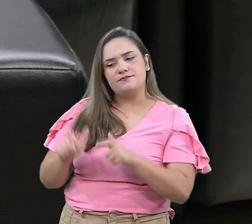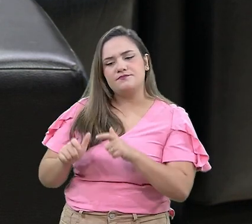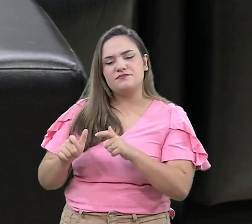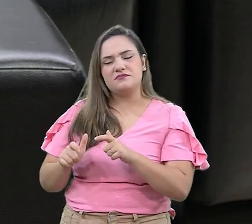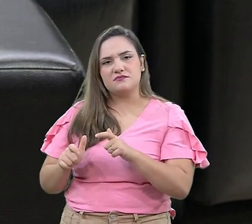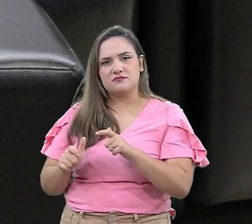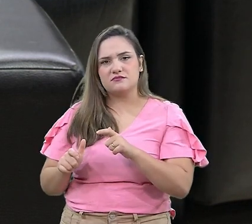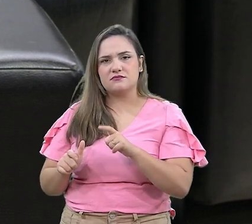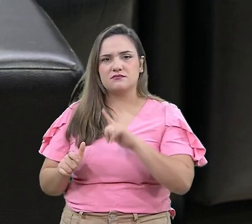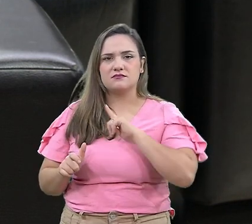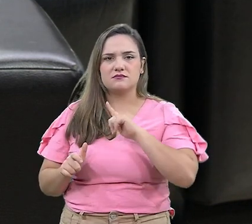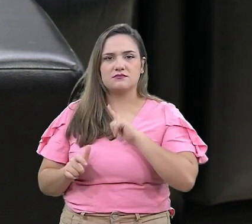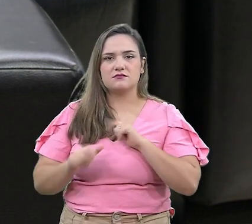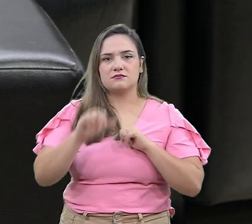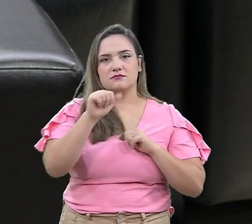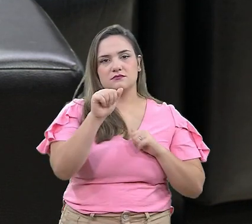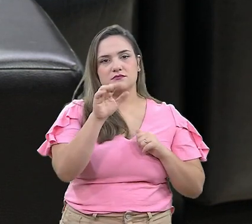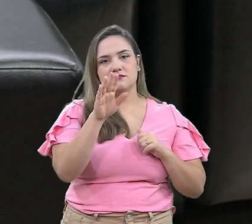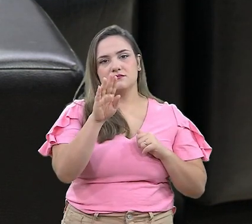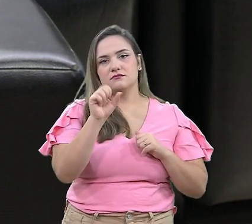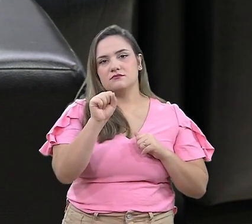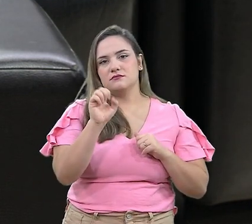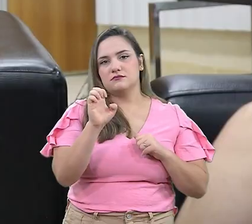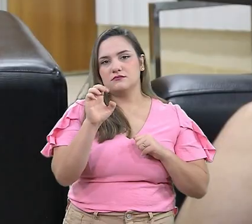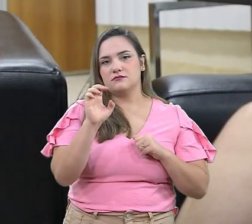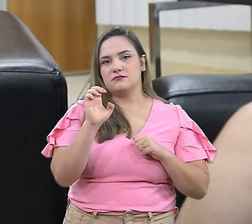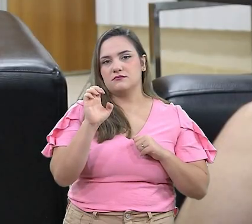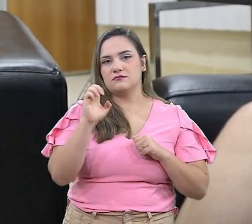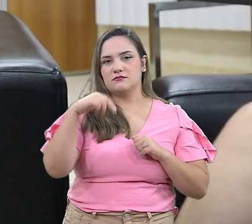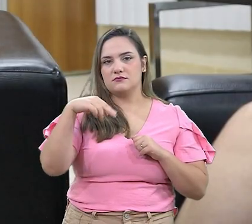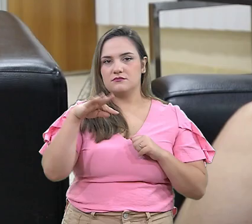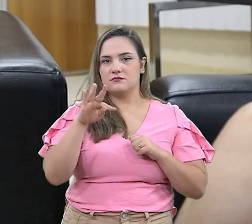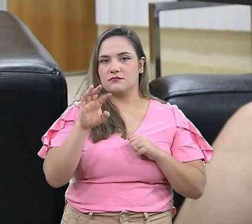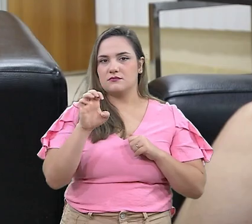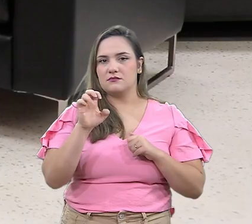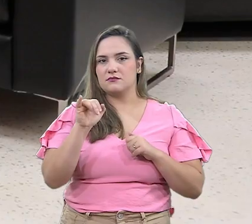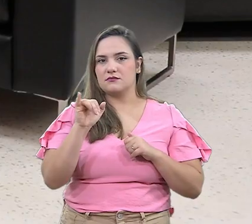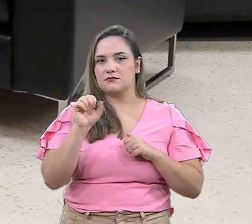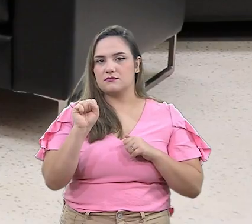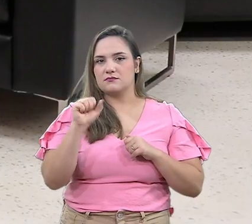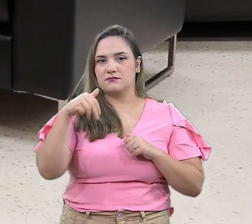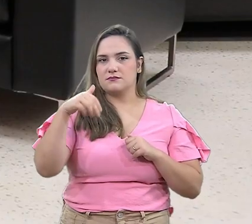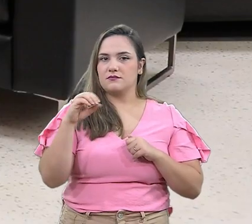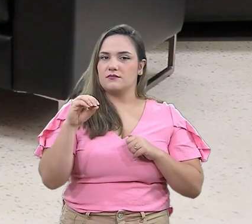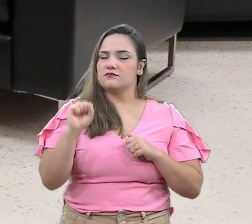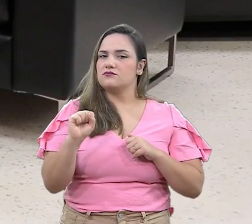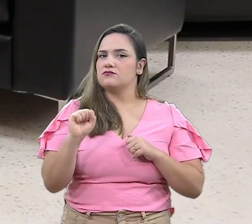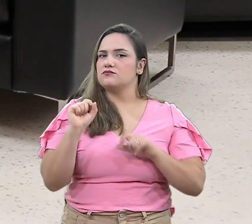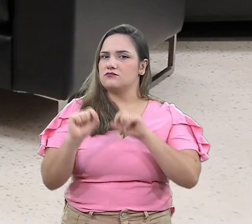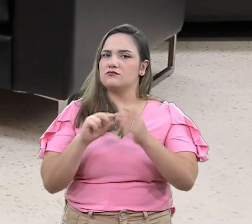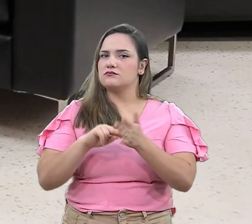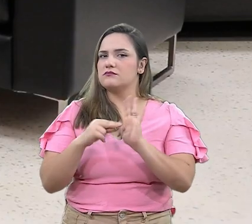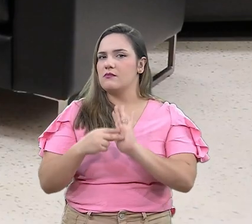setor há absenteísmos, né? Que é a